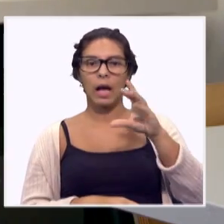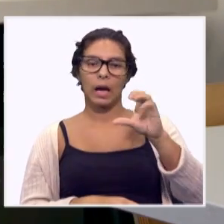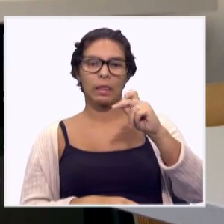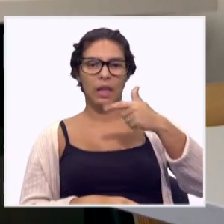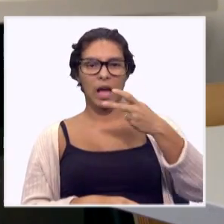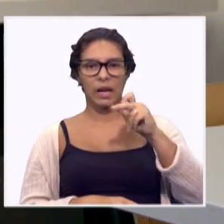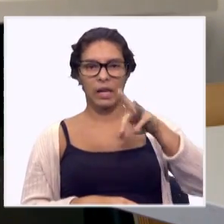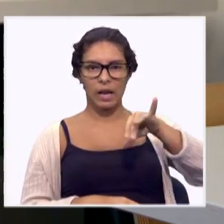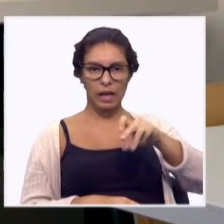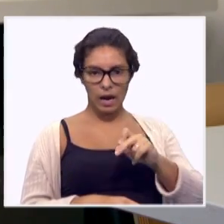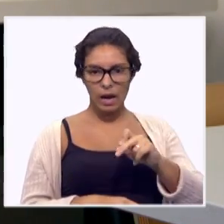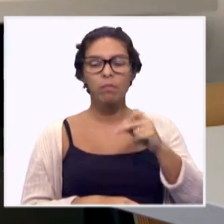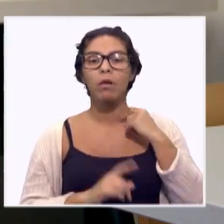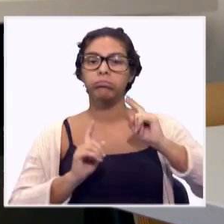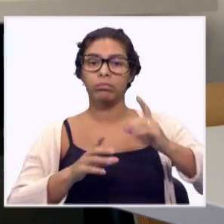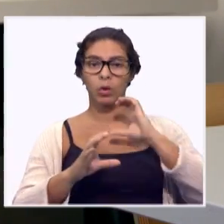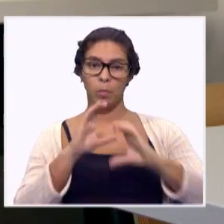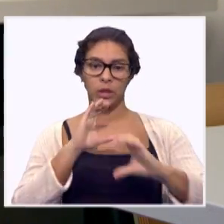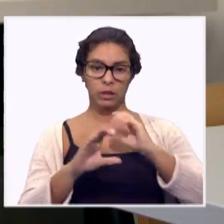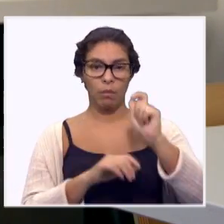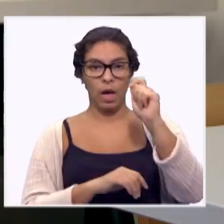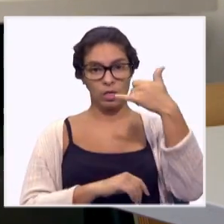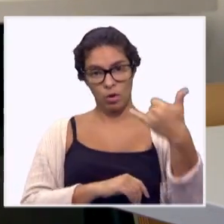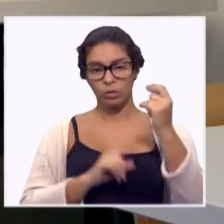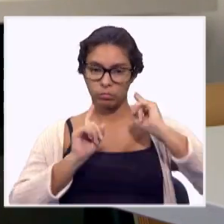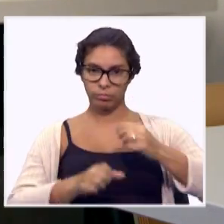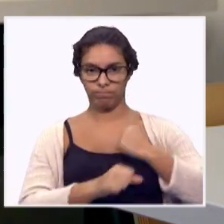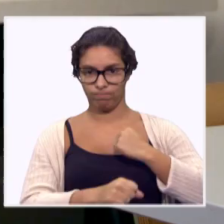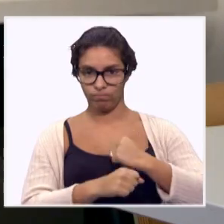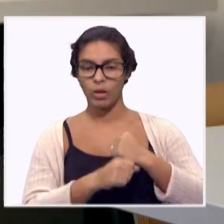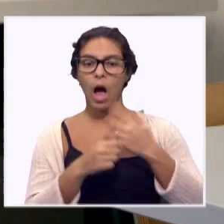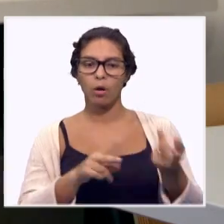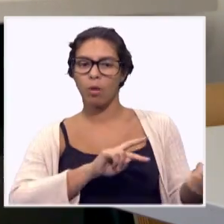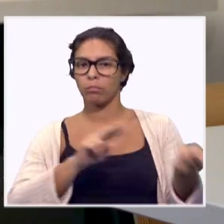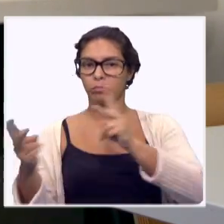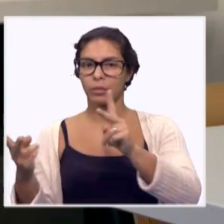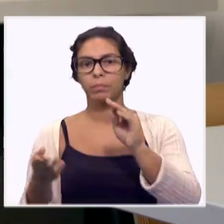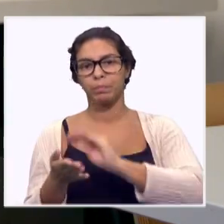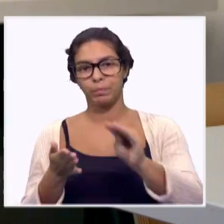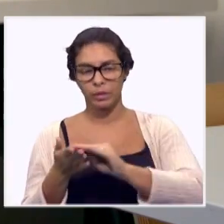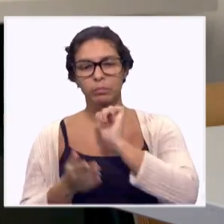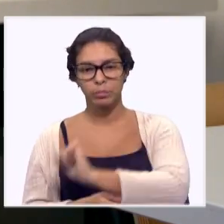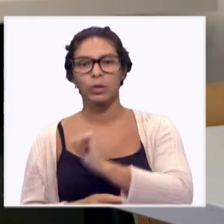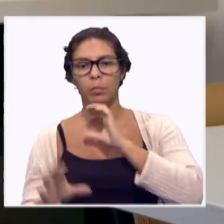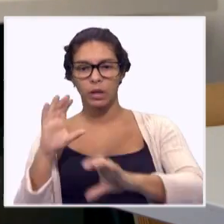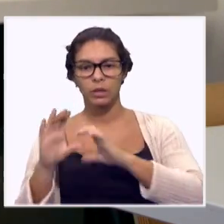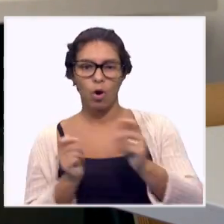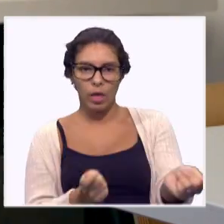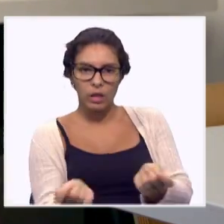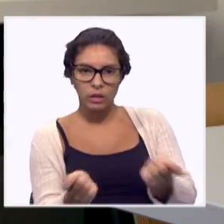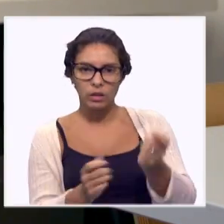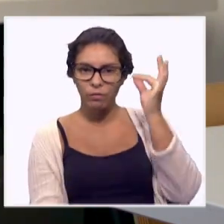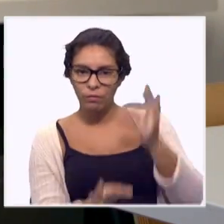Catarina Seixas. Começou por trabalhar em comunicação aqui, no E2, e hoje está numa agência de comunicação, imagem